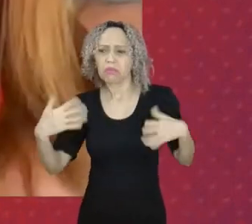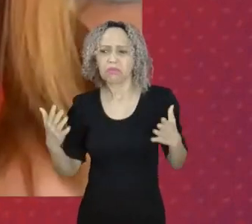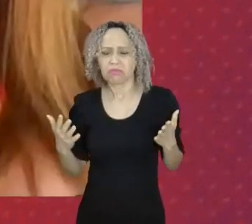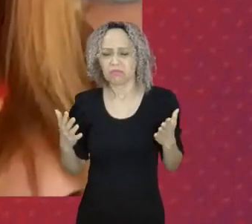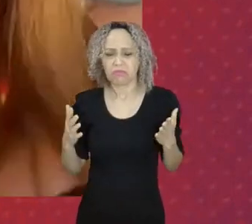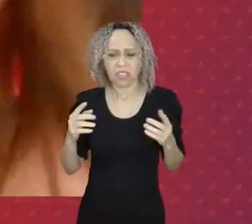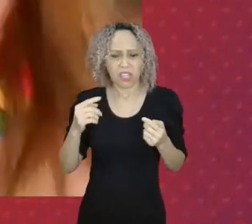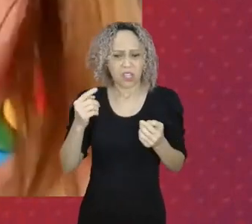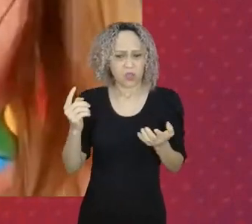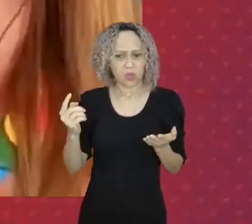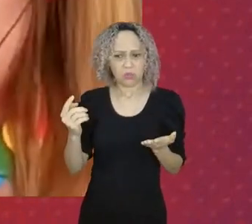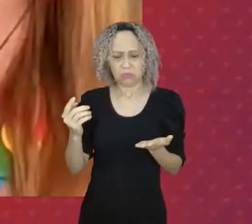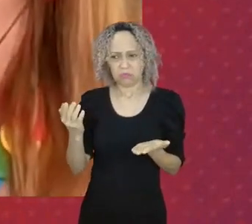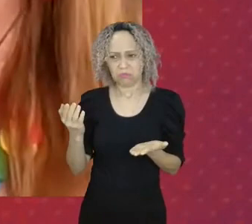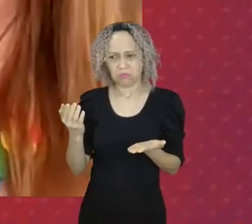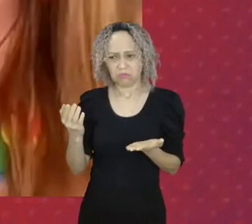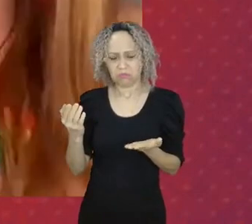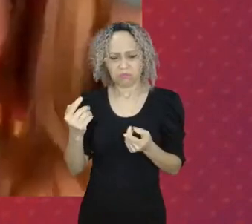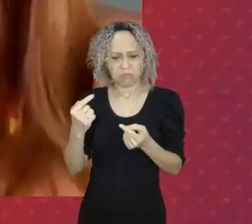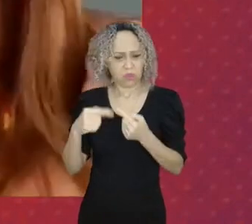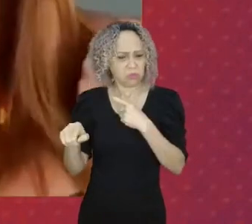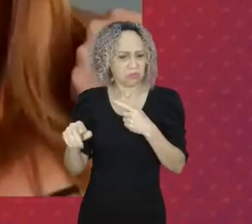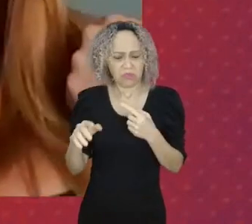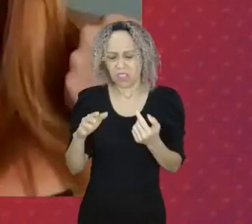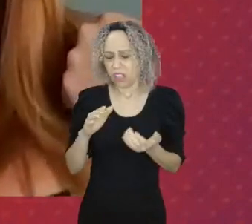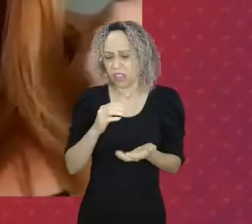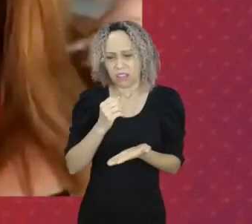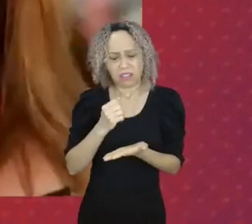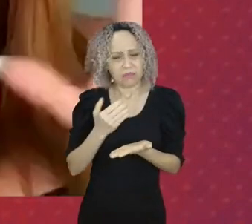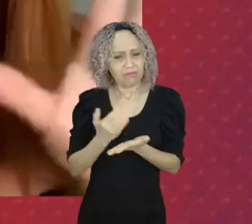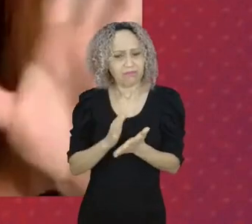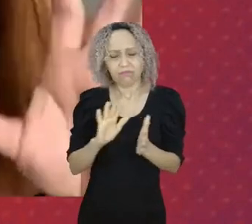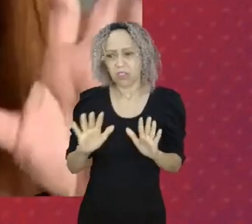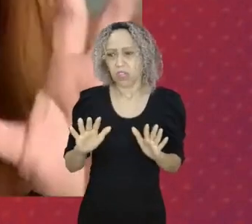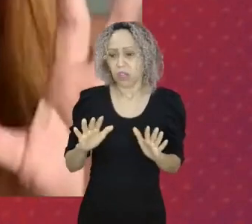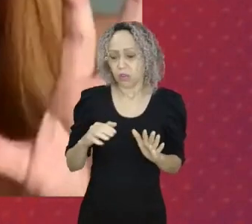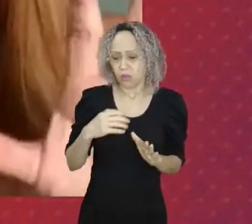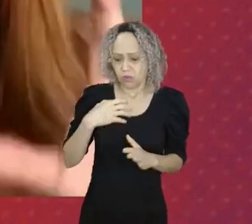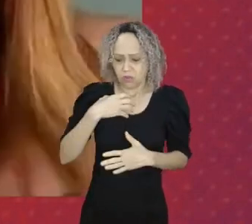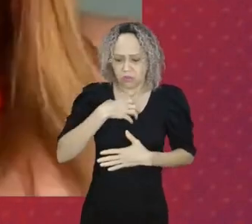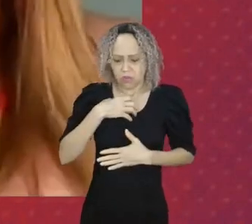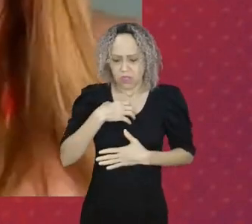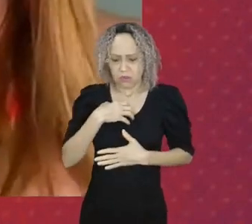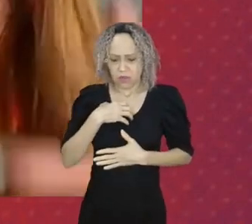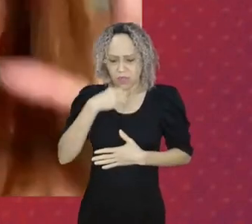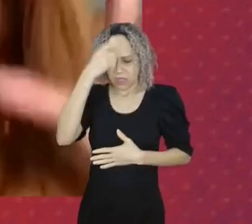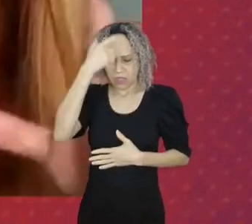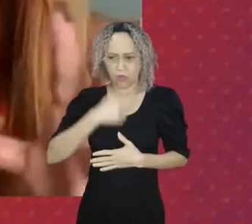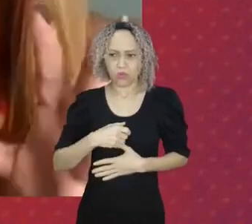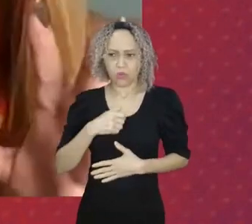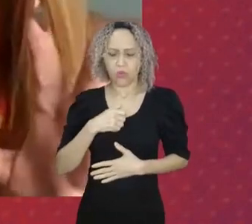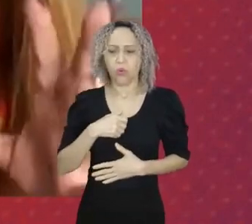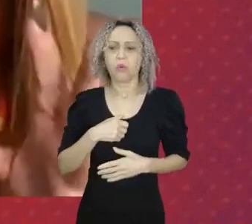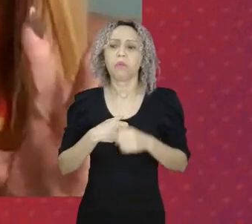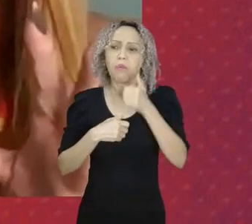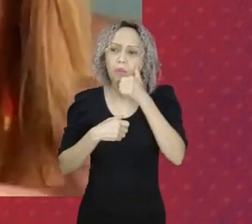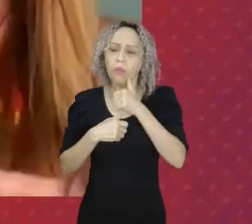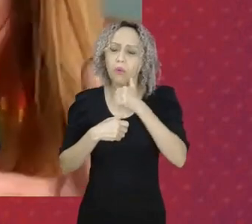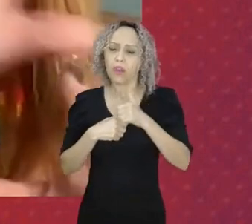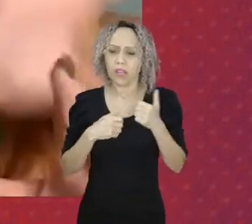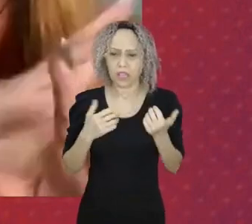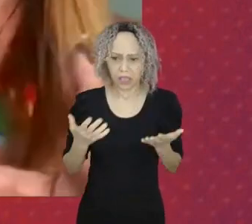tem a ver com o meu sentimento em ser mulher. Então, primeiro, deixar isso